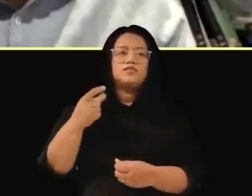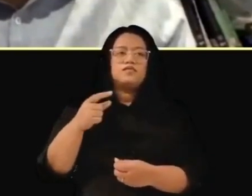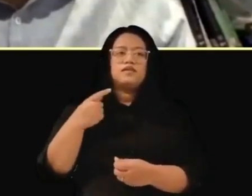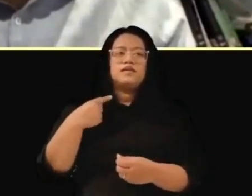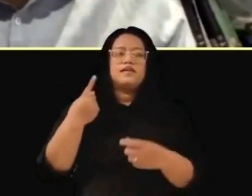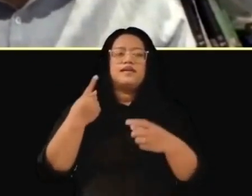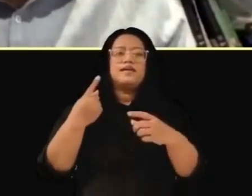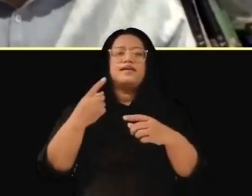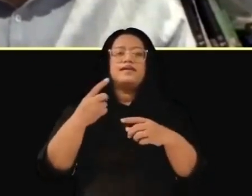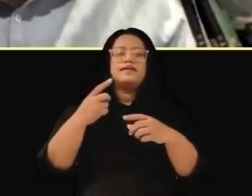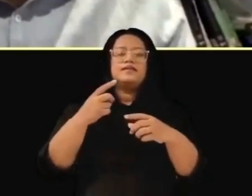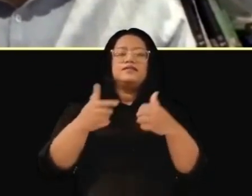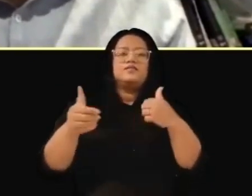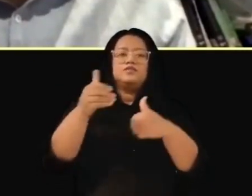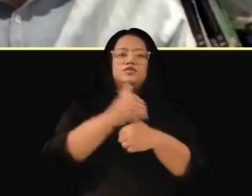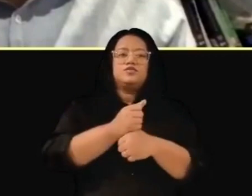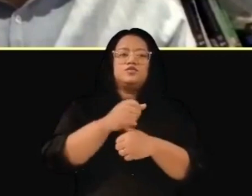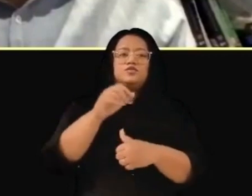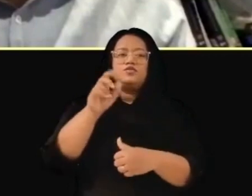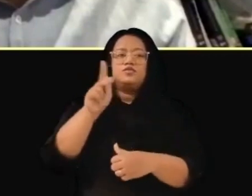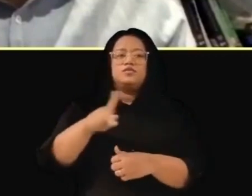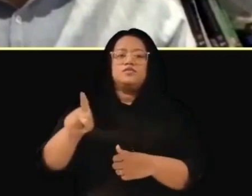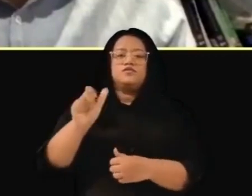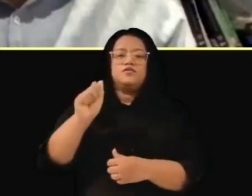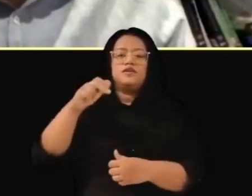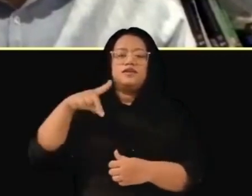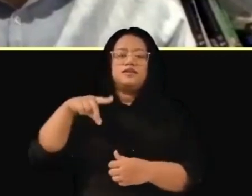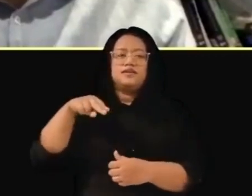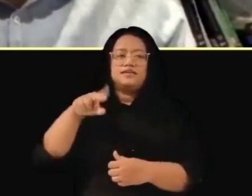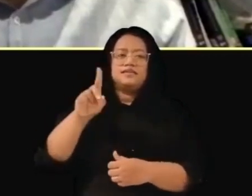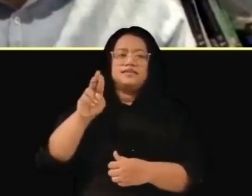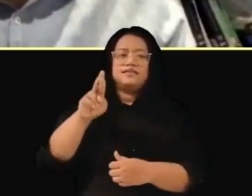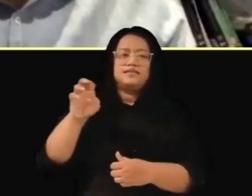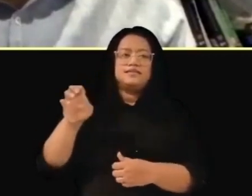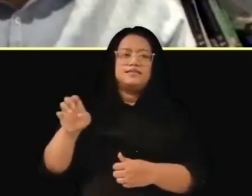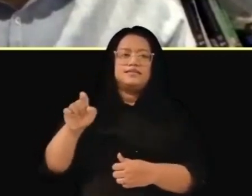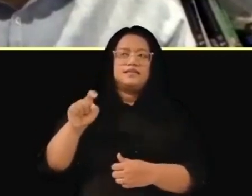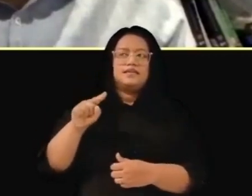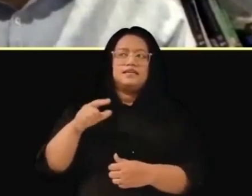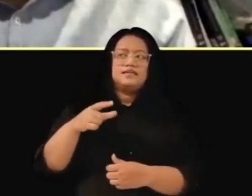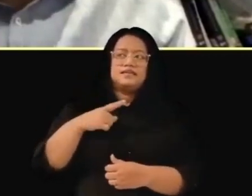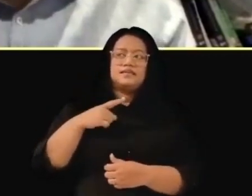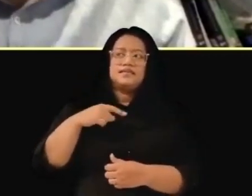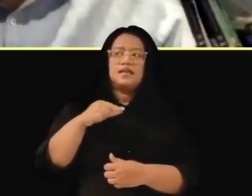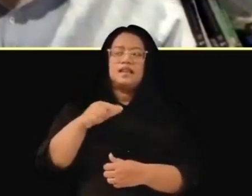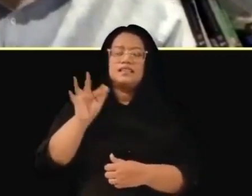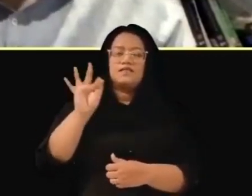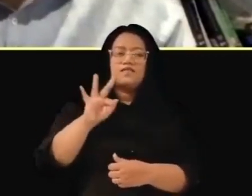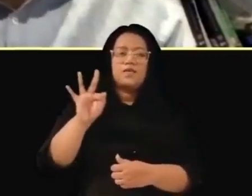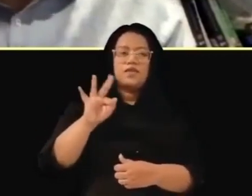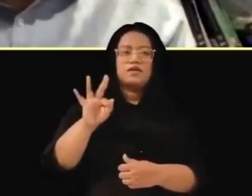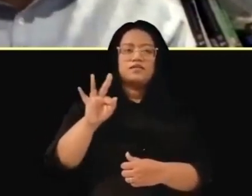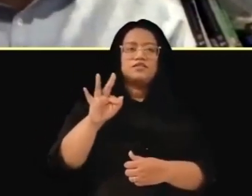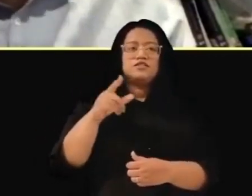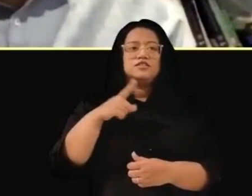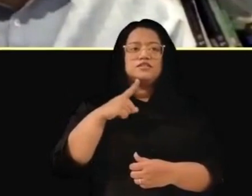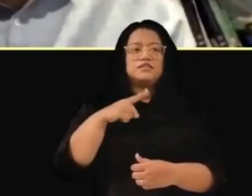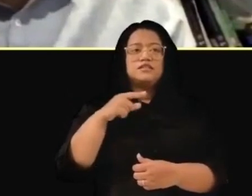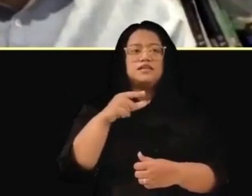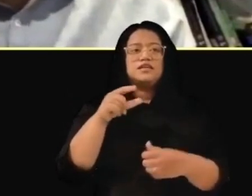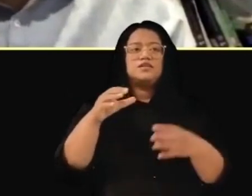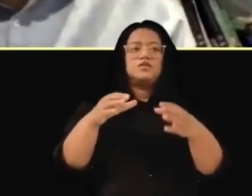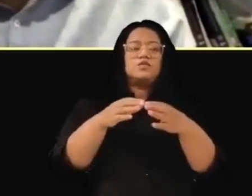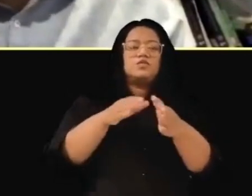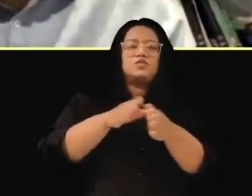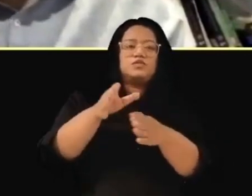do professor André Singer, que na congregação da faculdade, representando a congregação da faculdade, desculpa, no conselho universitário, e o